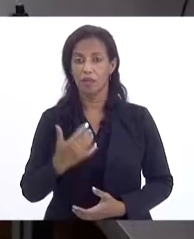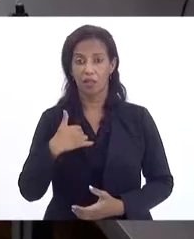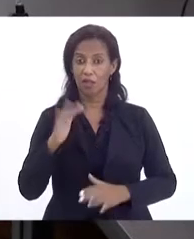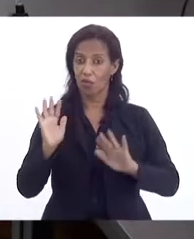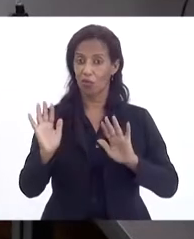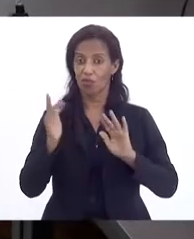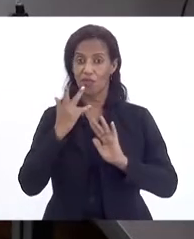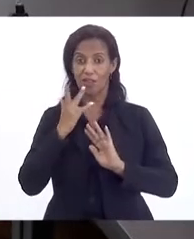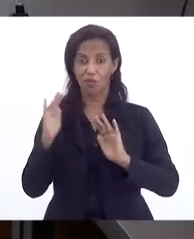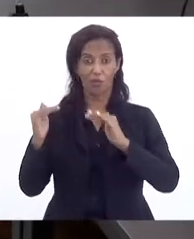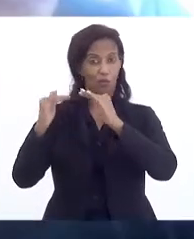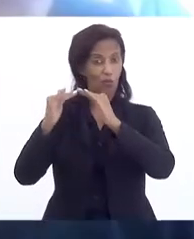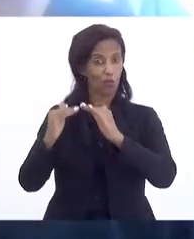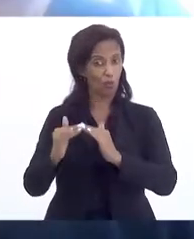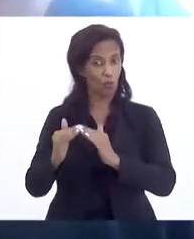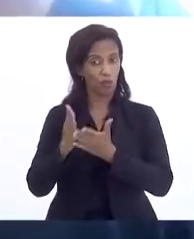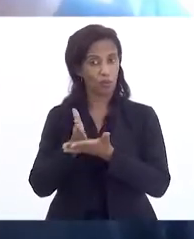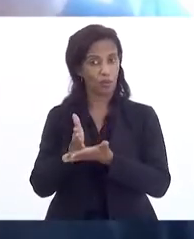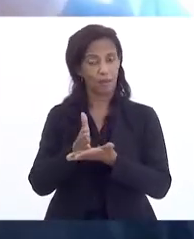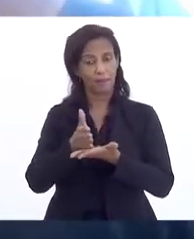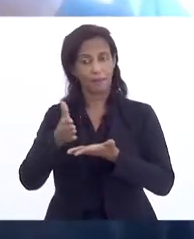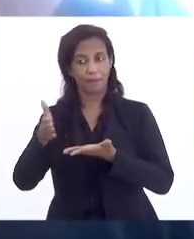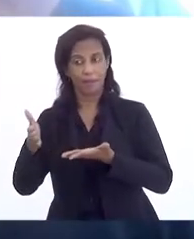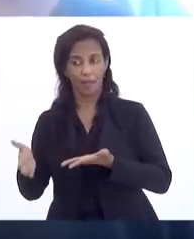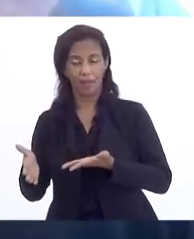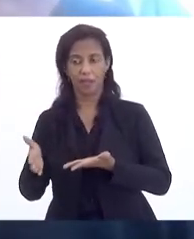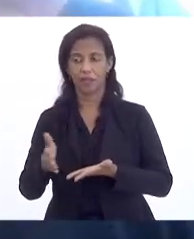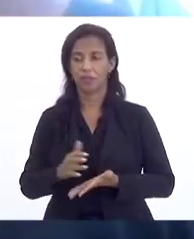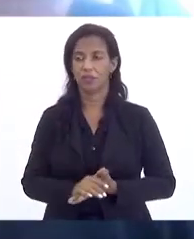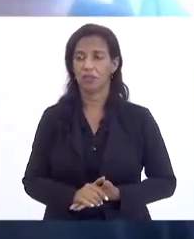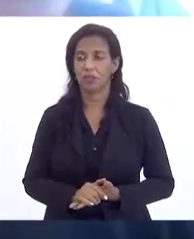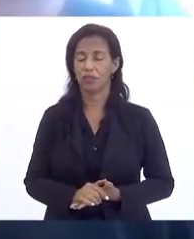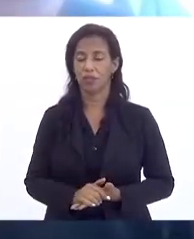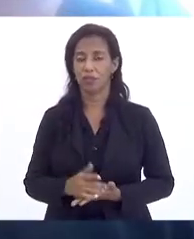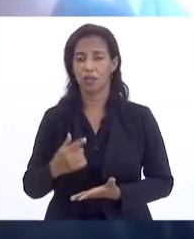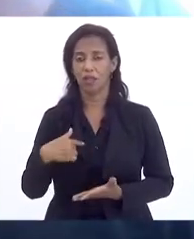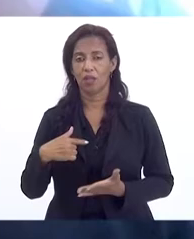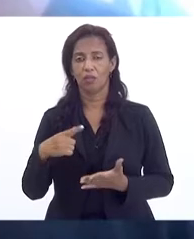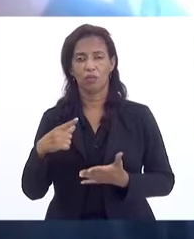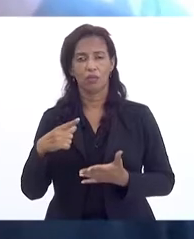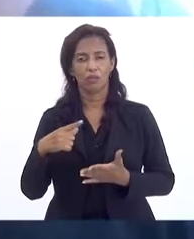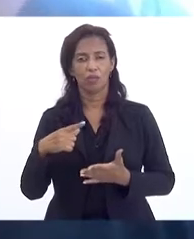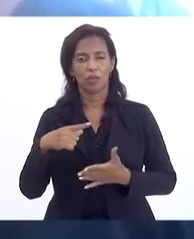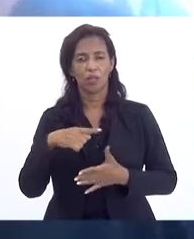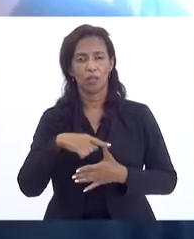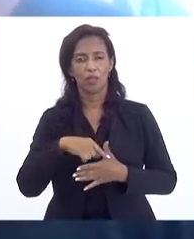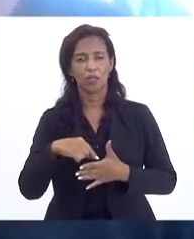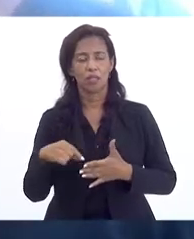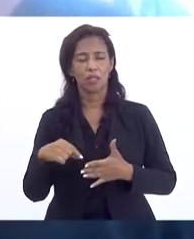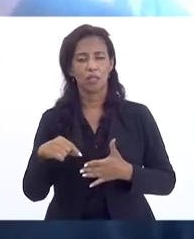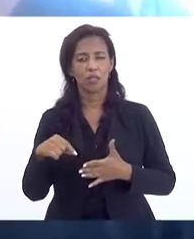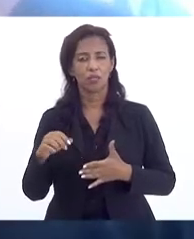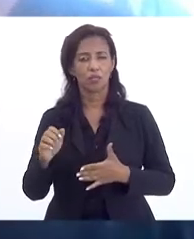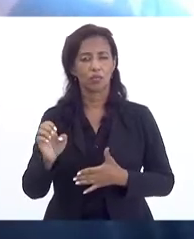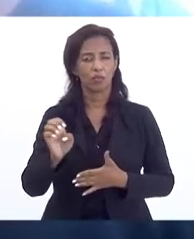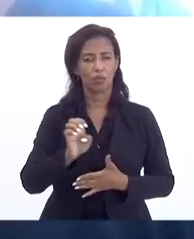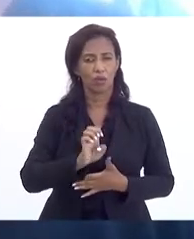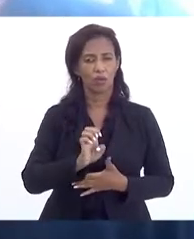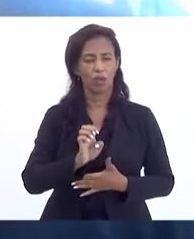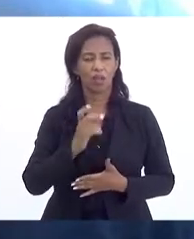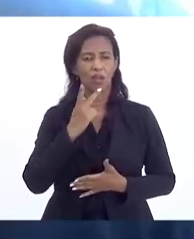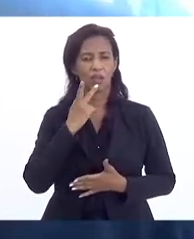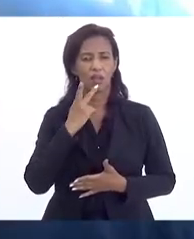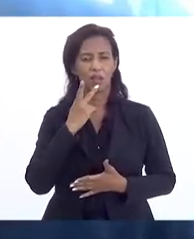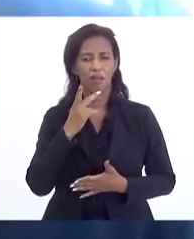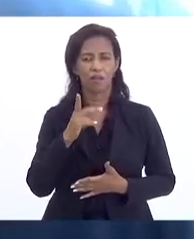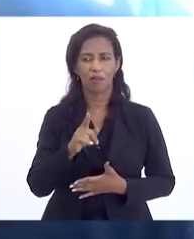com você. Em parte está aqui no inciso E. Né? O Conselho Estadual de Educação, o